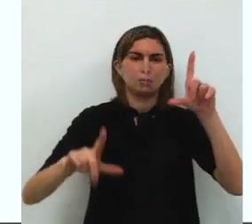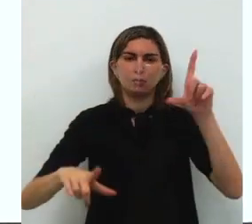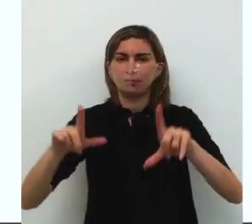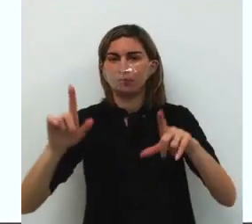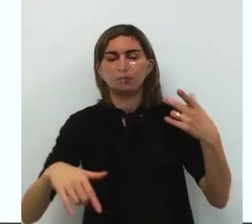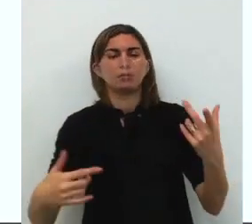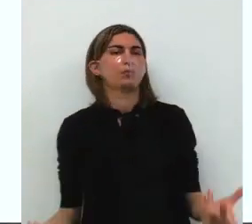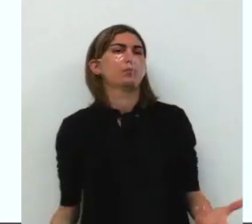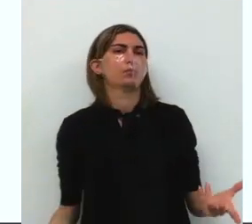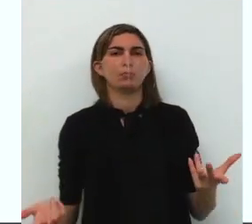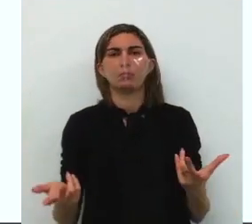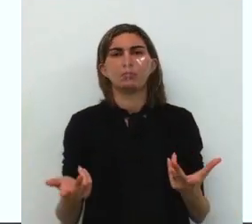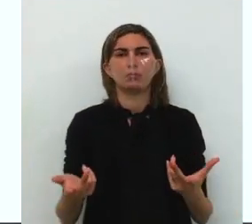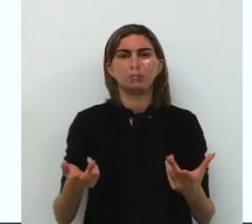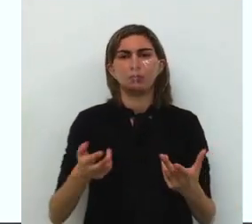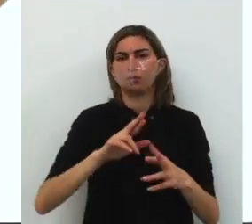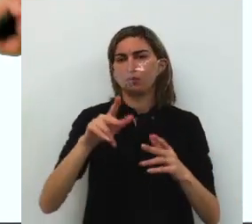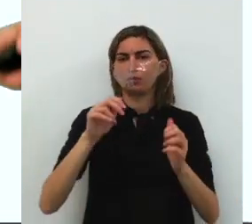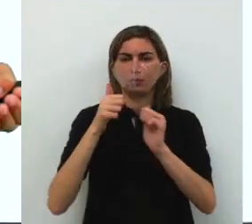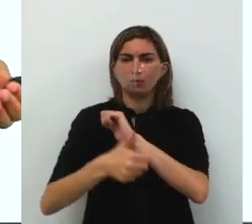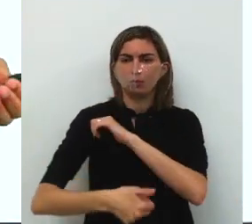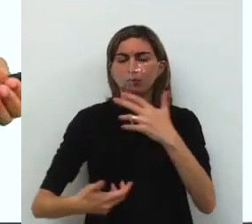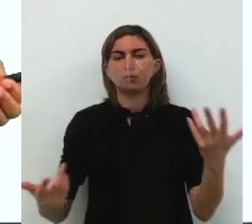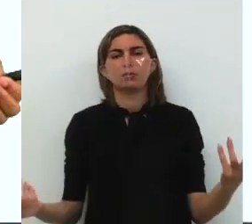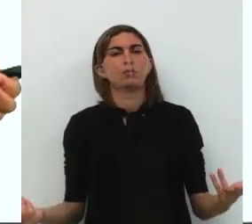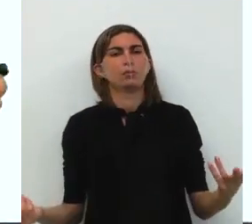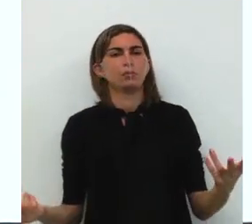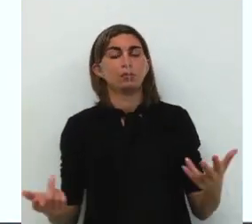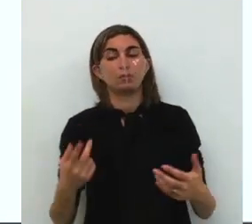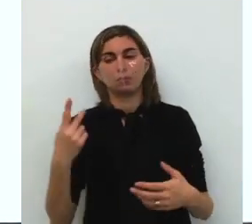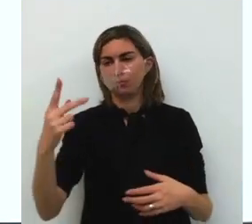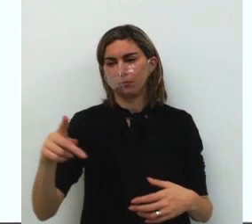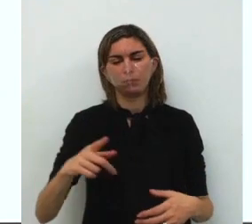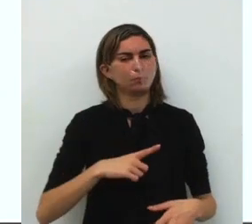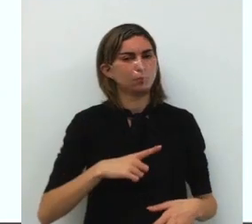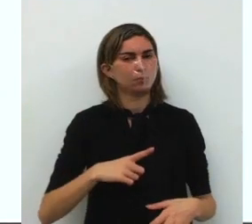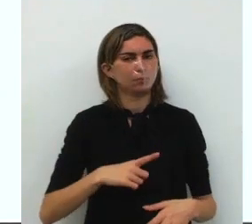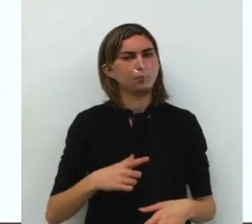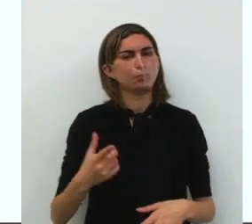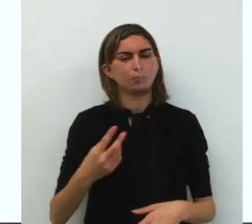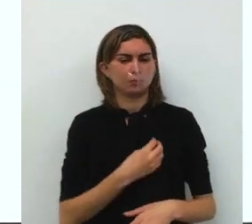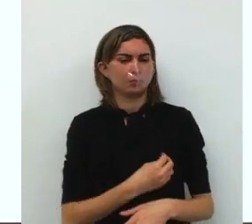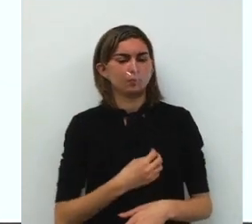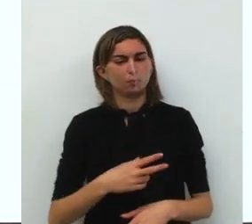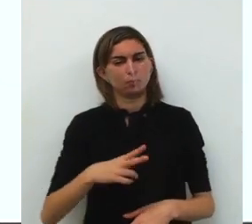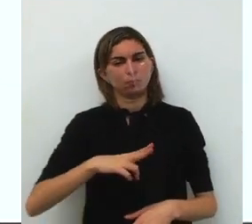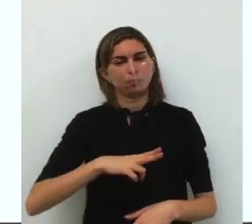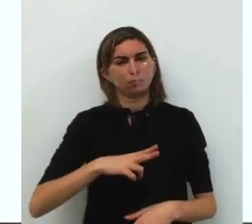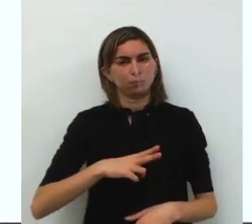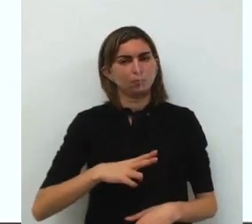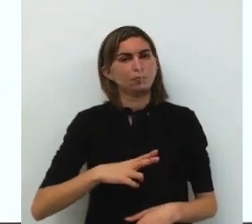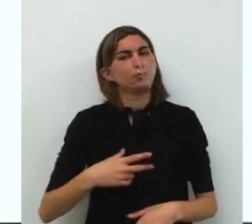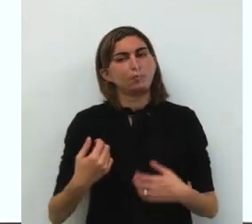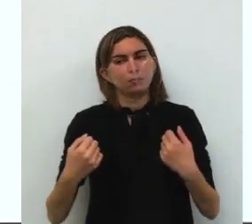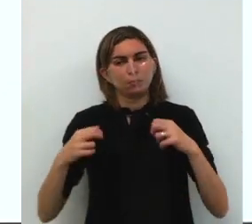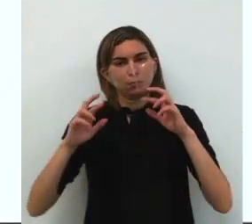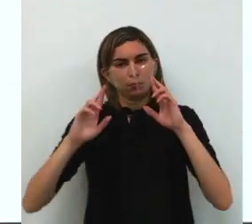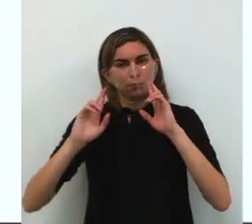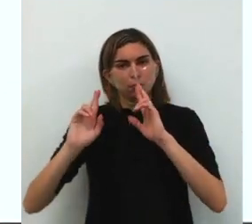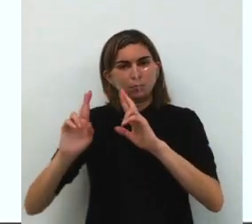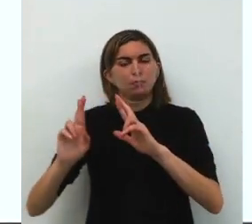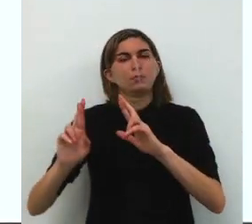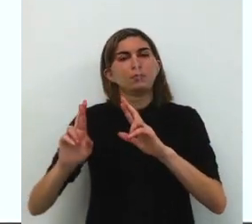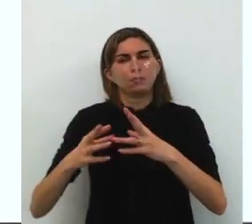artista, um desportista, ele tem o quê? A sua vida pessoal e nós temos que